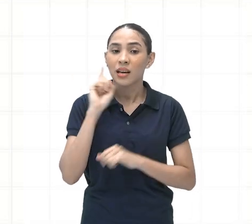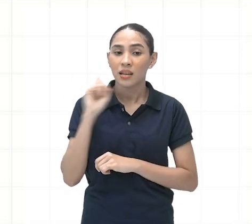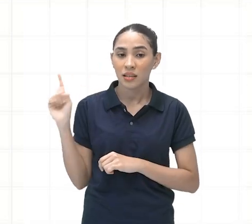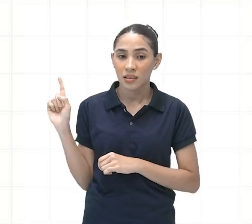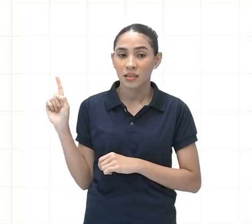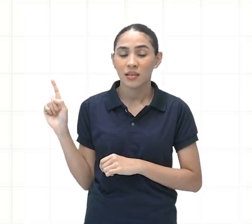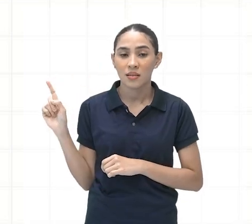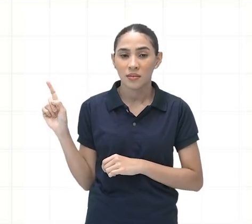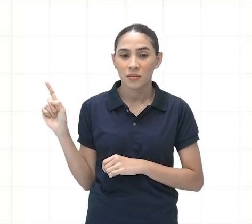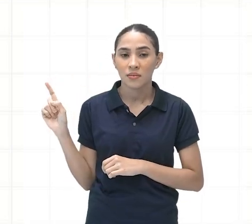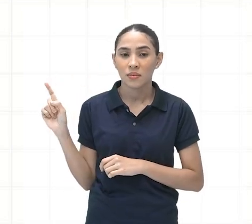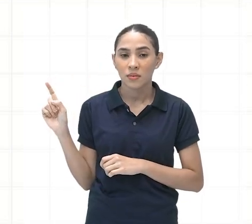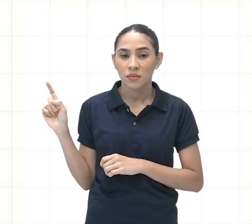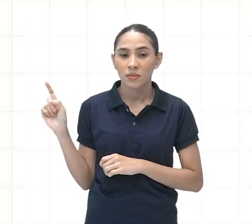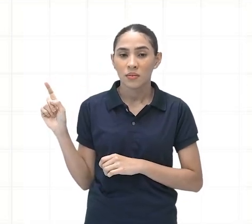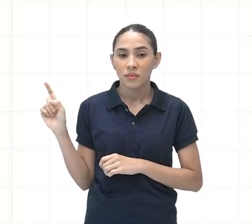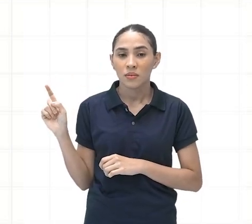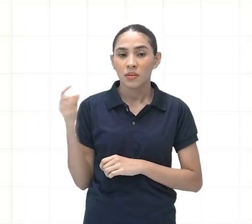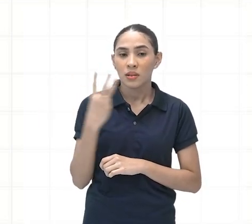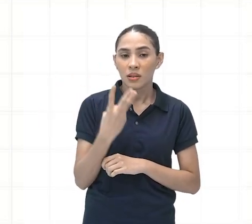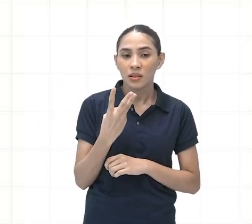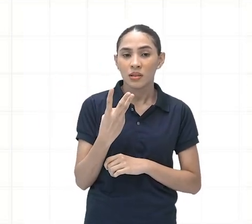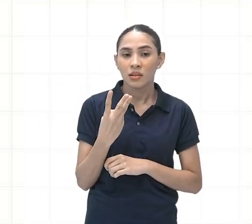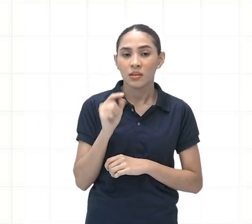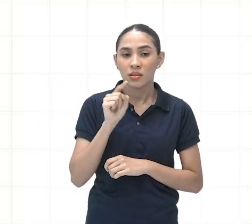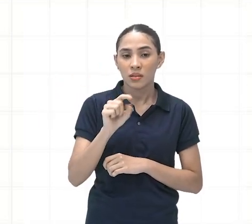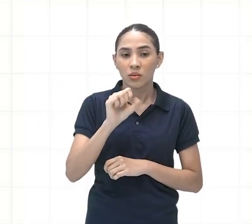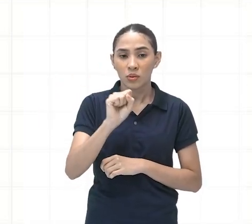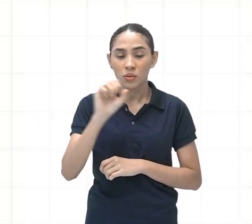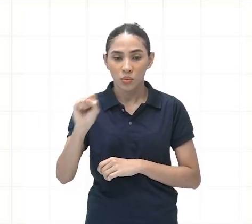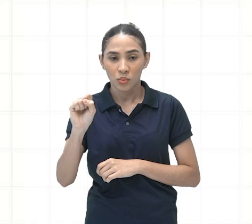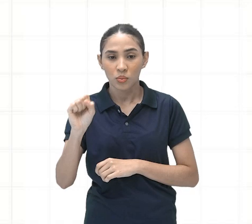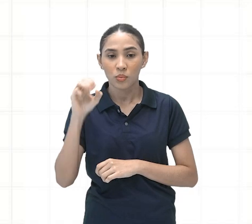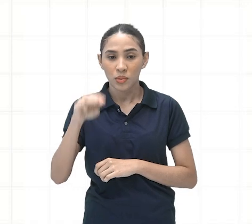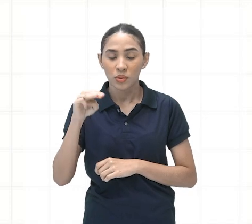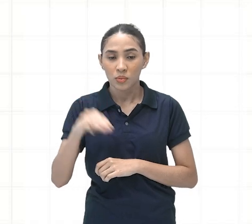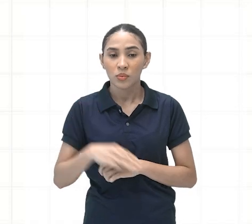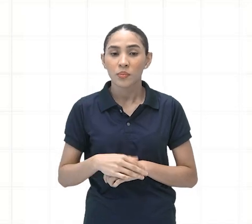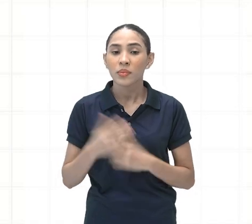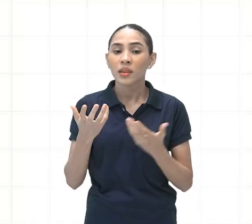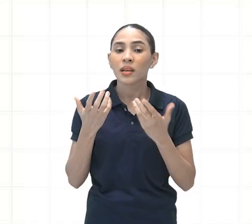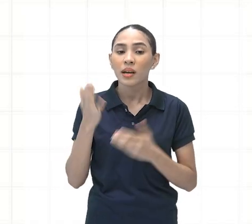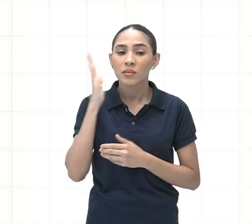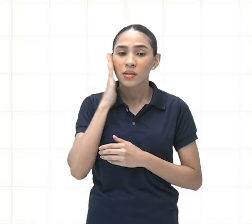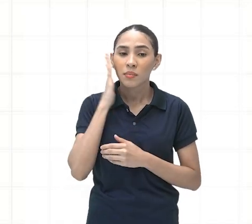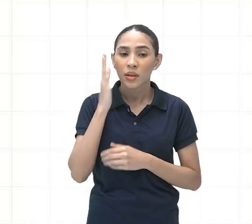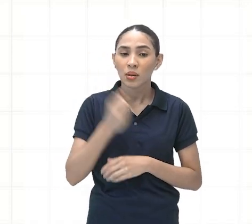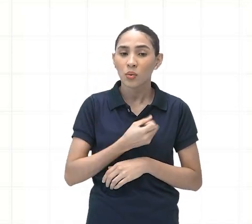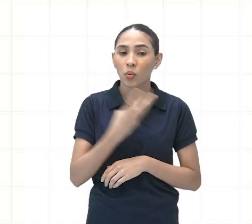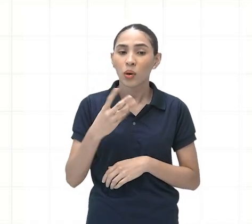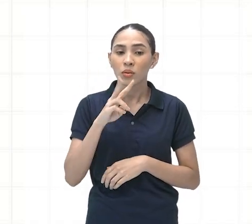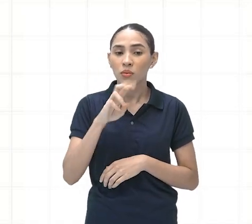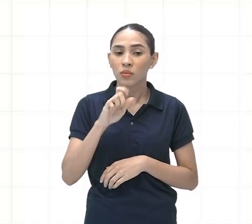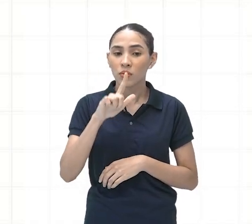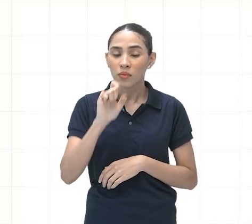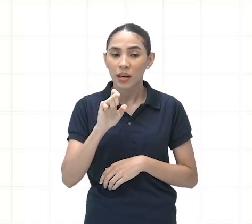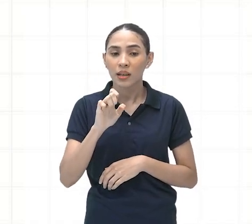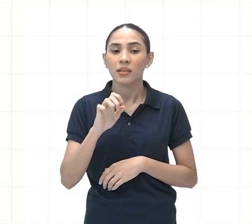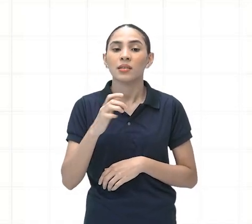ó, que é de 3 horas e 88 minutos, eu quero saber quanto equivale